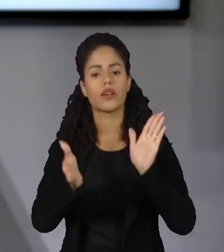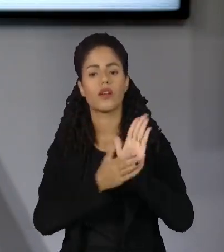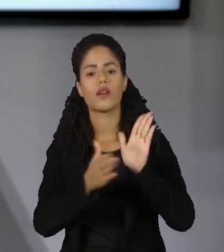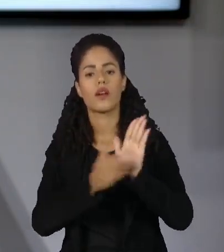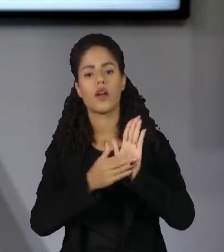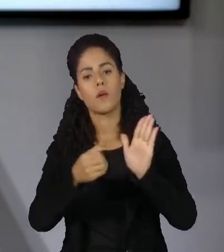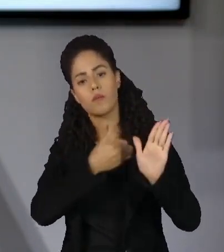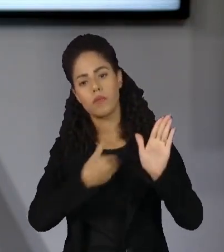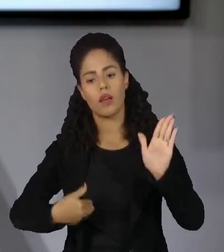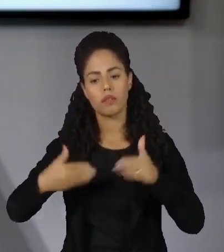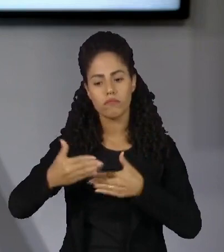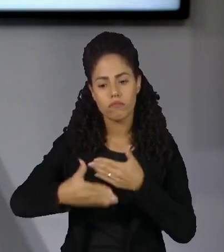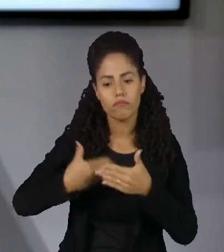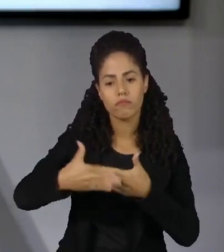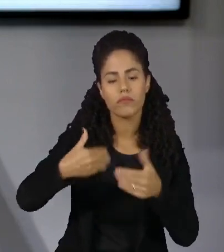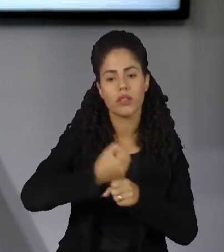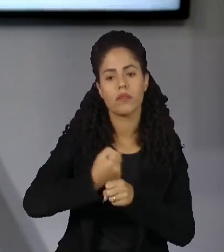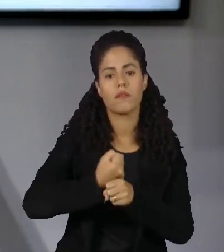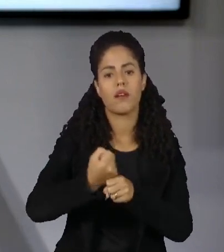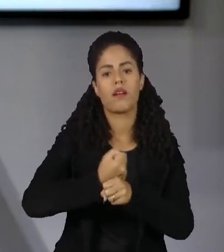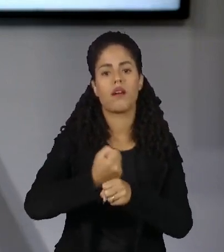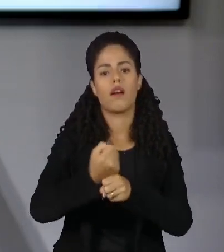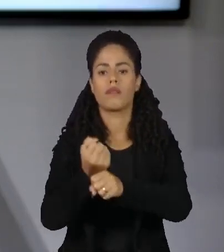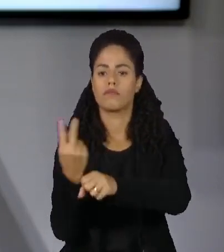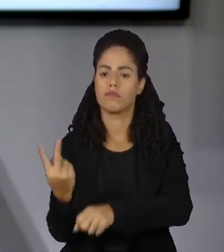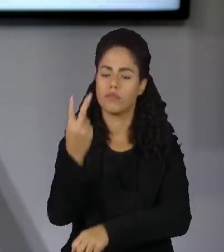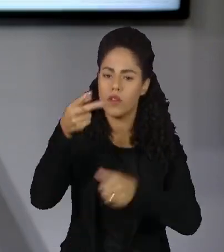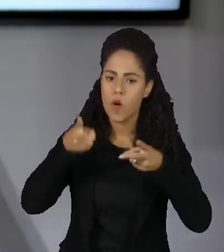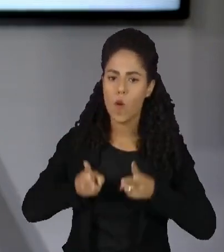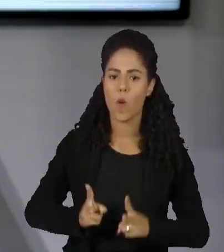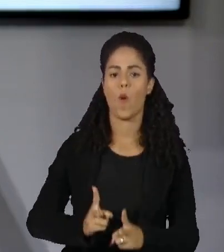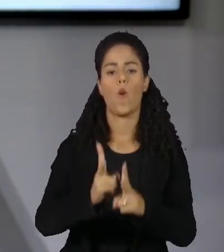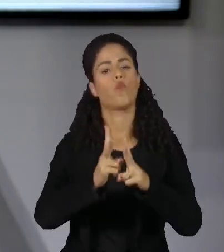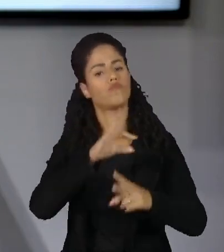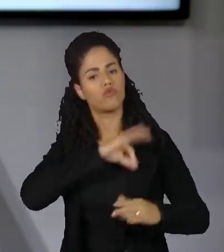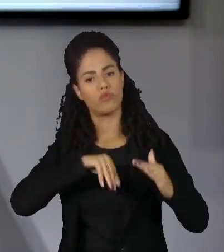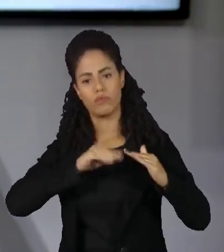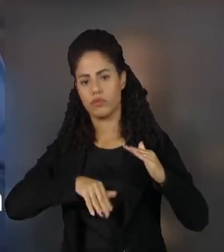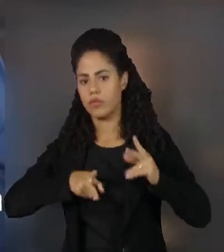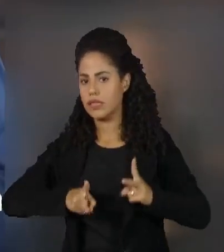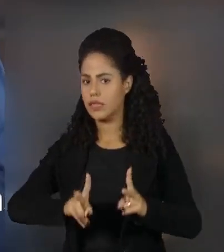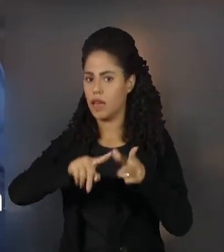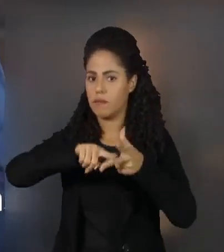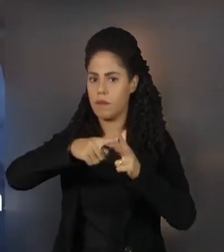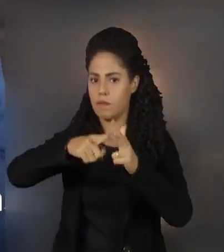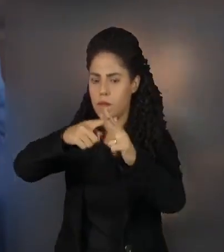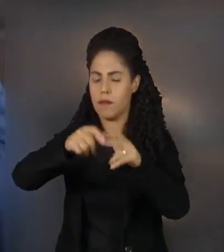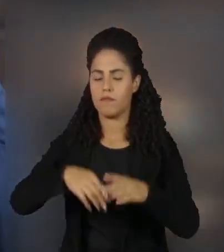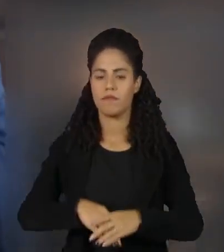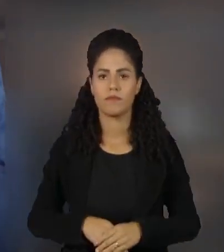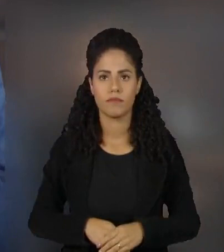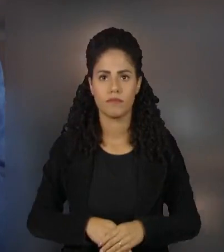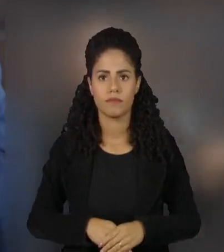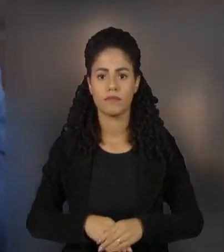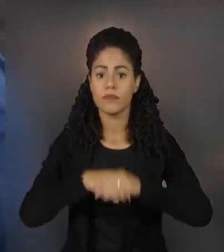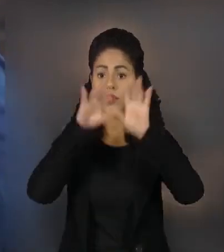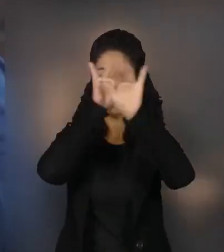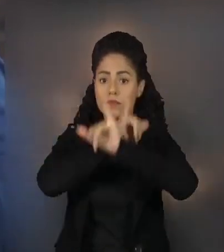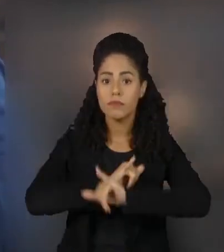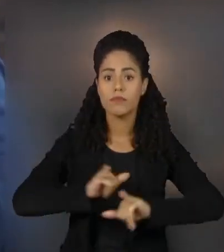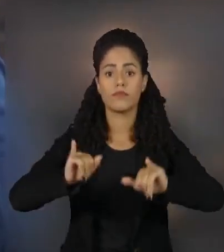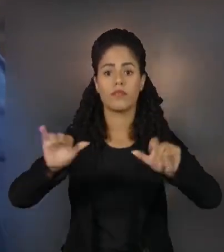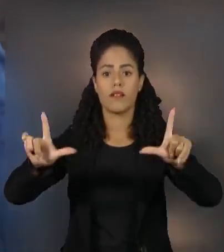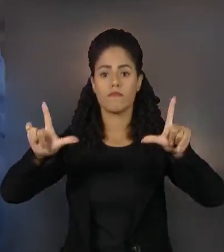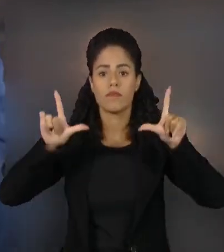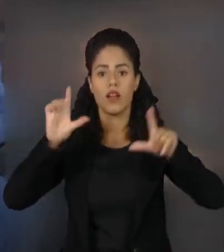presidente é que daqui para frente a política de valorização do mínimo se torne permanente. Em pronunciamento em rede nacional,